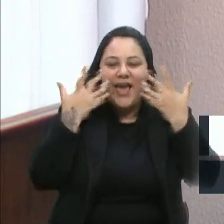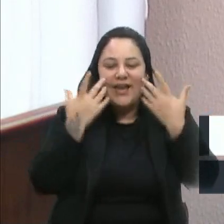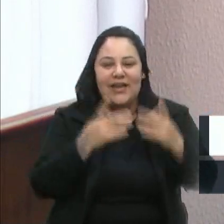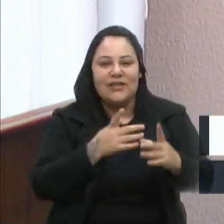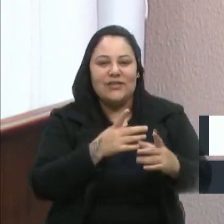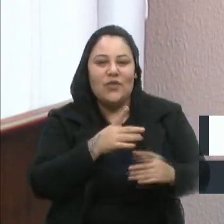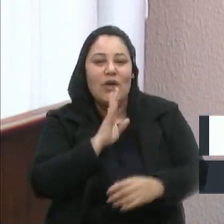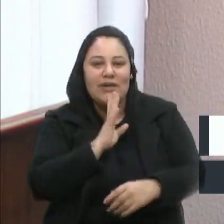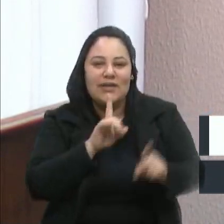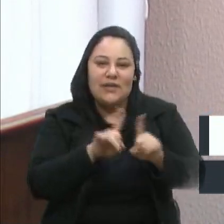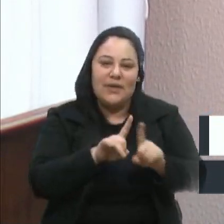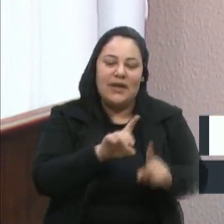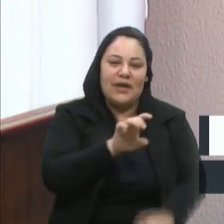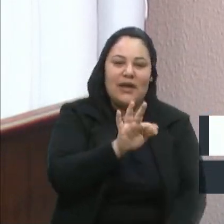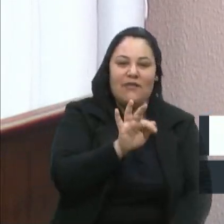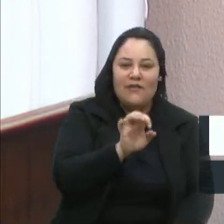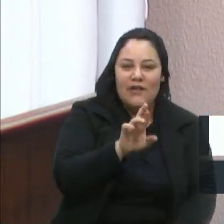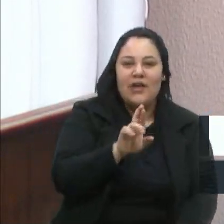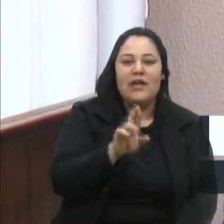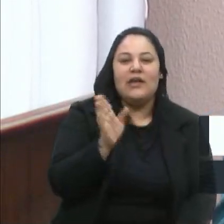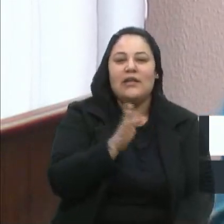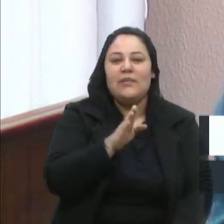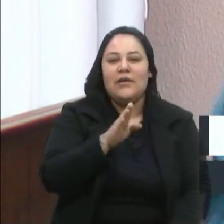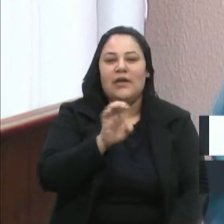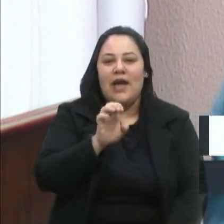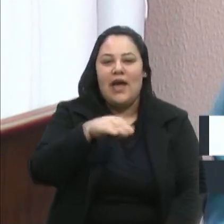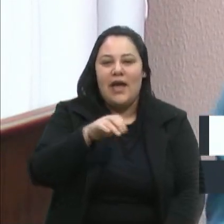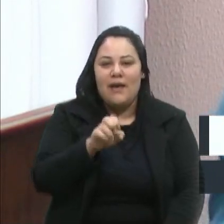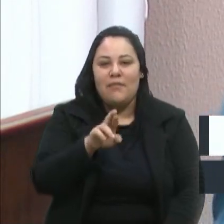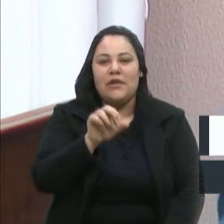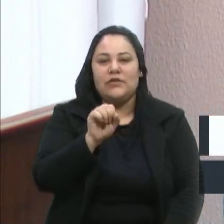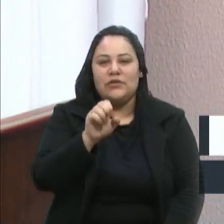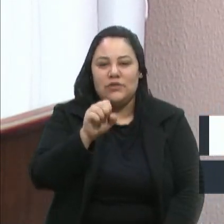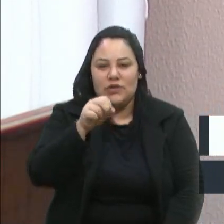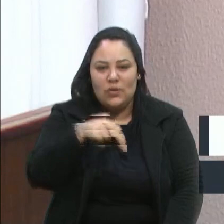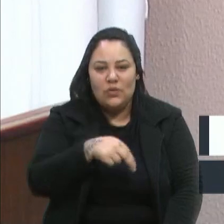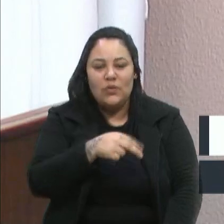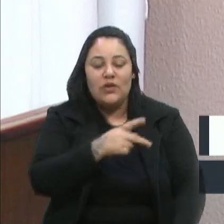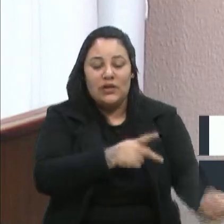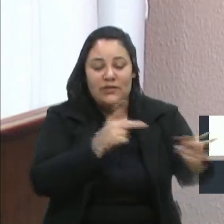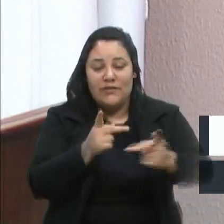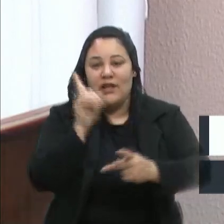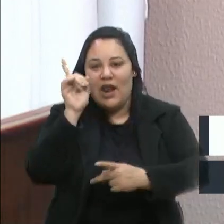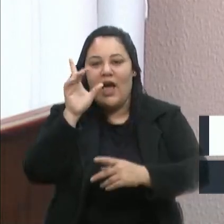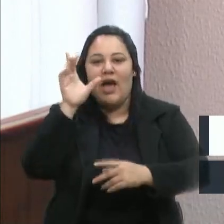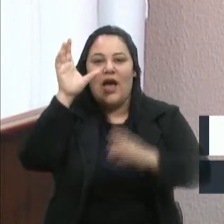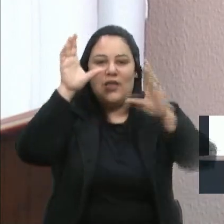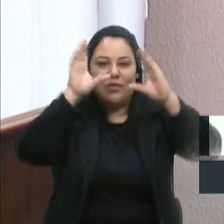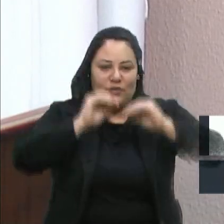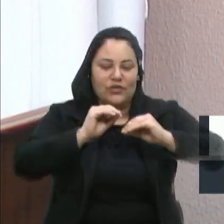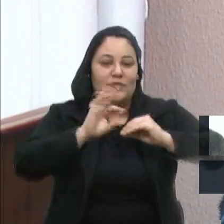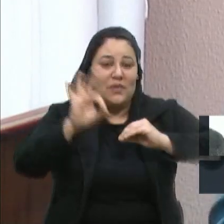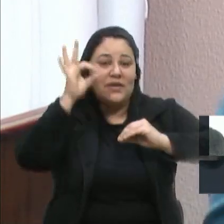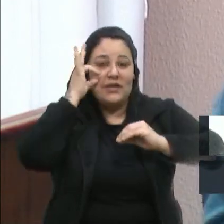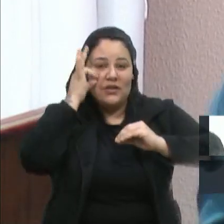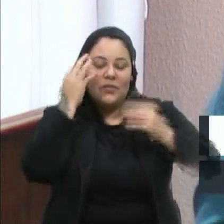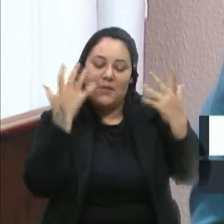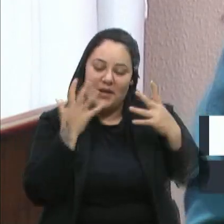o Emerson. Estarei lá hoje à noite também para prestigiar esse momento. E quero parabenizar a